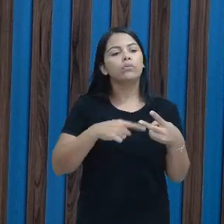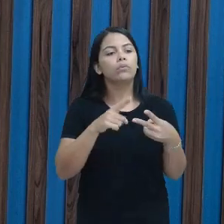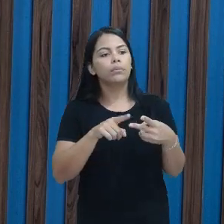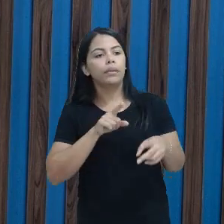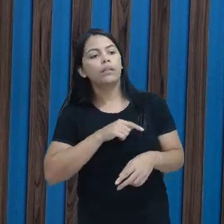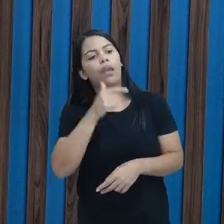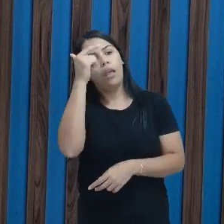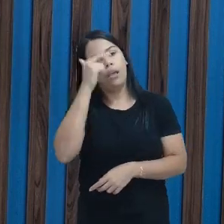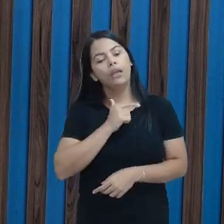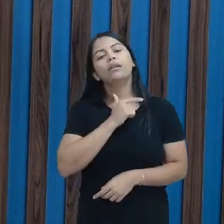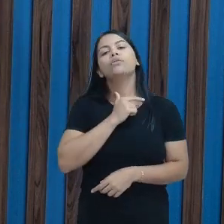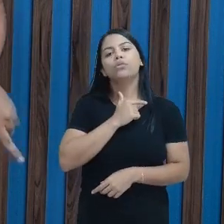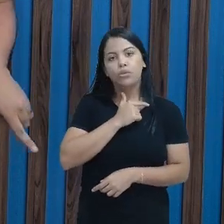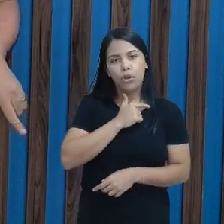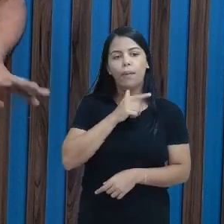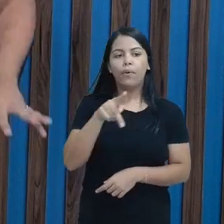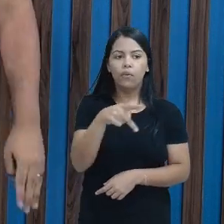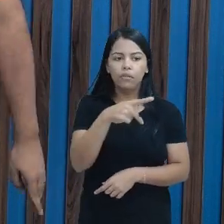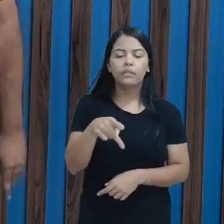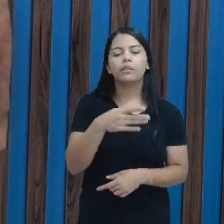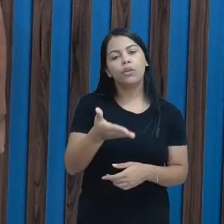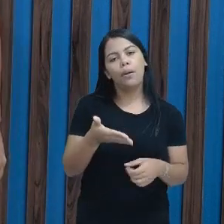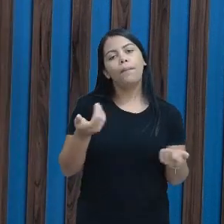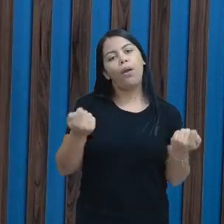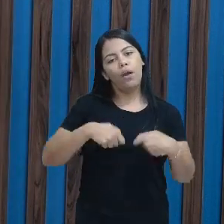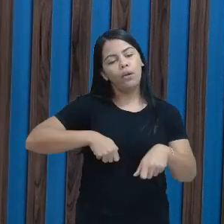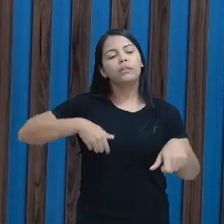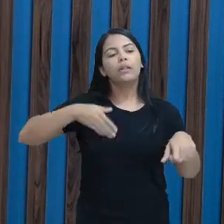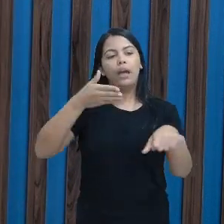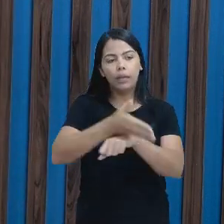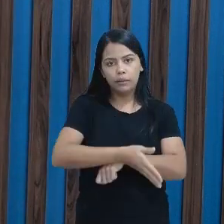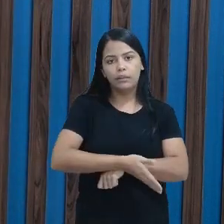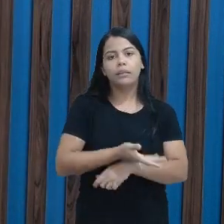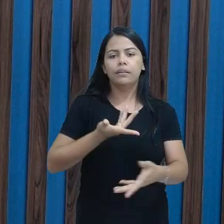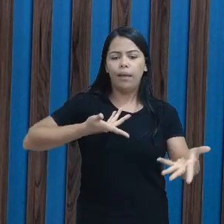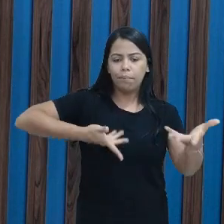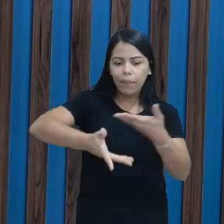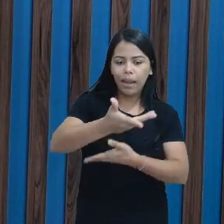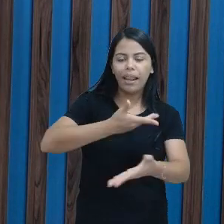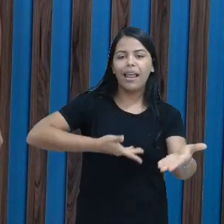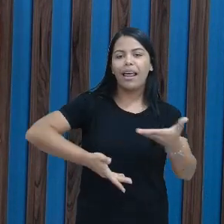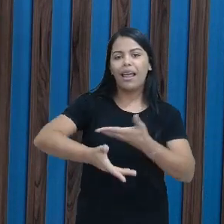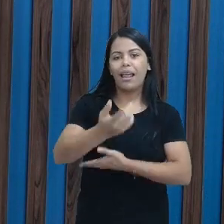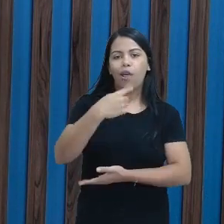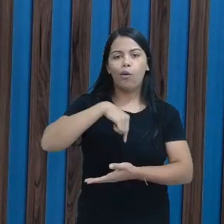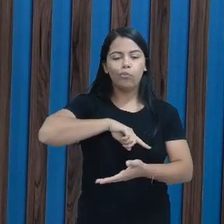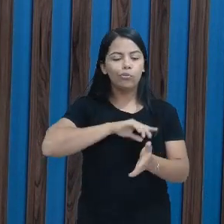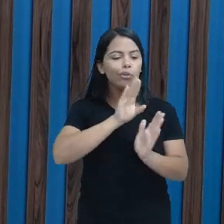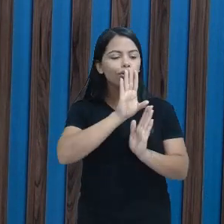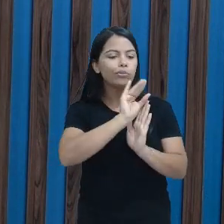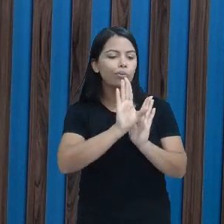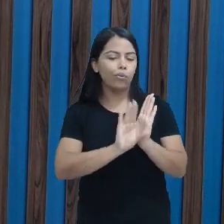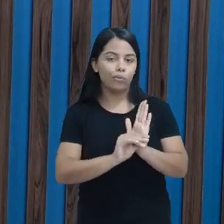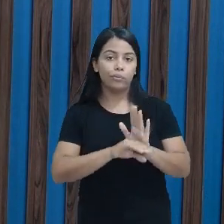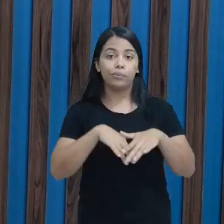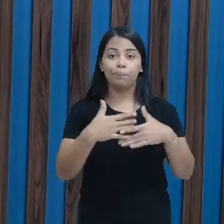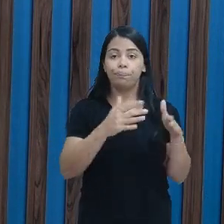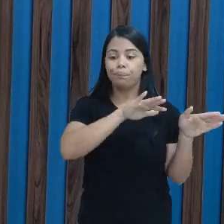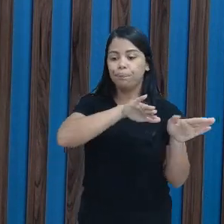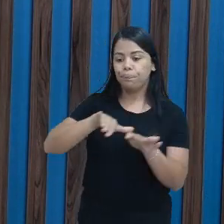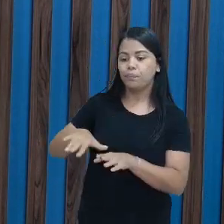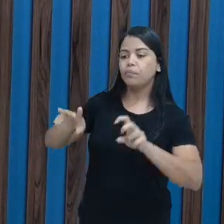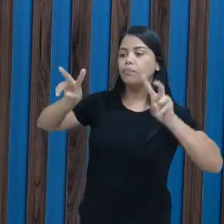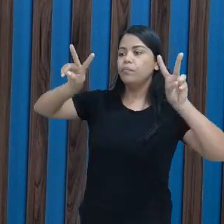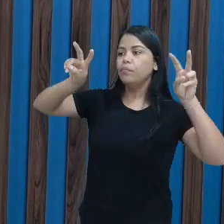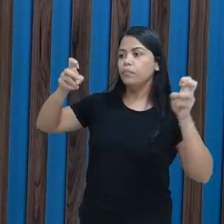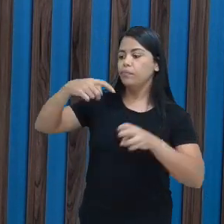e professora, né? Tem acesso e vai interagindo aí com o nosso conteúdo. O tema da nossa aula de hoje sobre o quê?